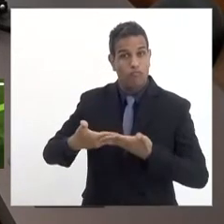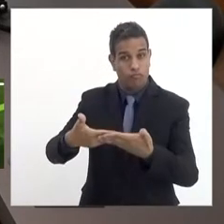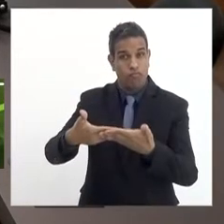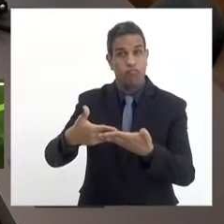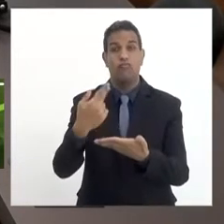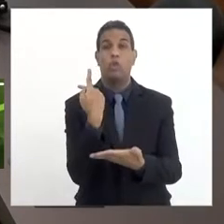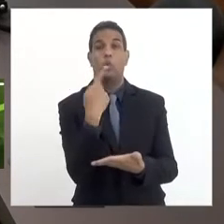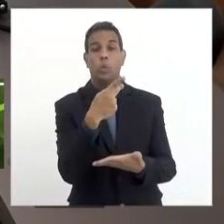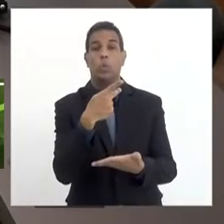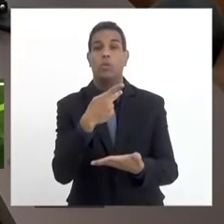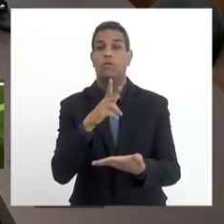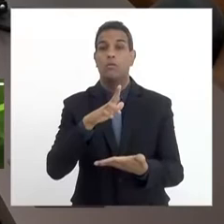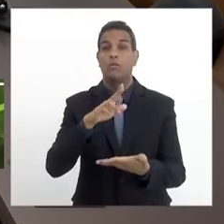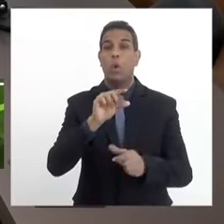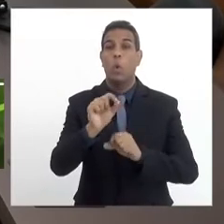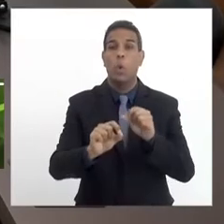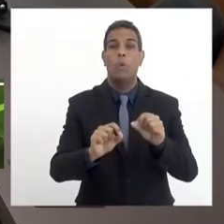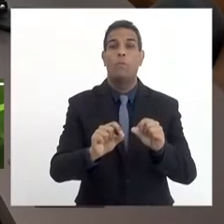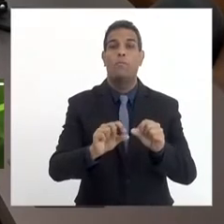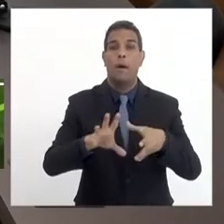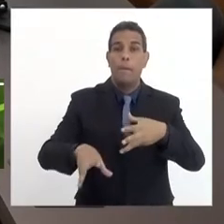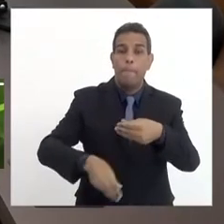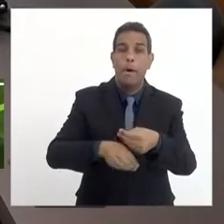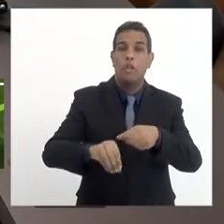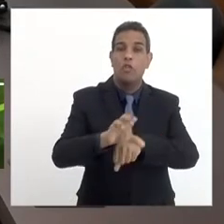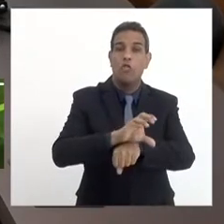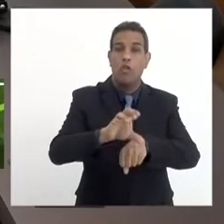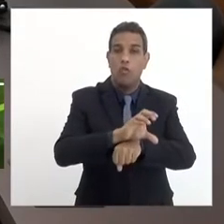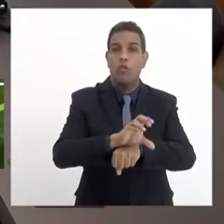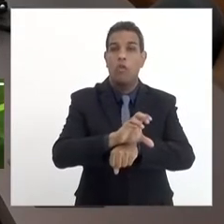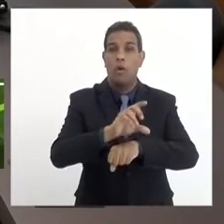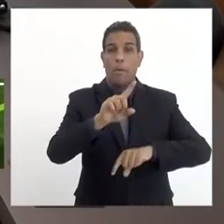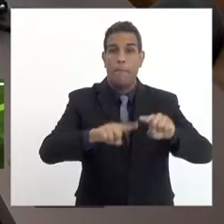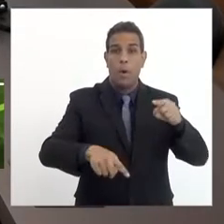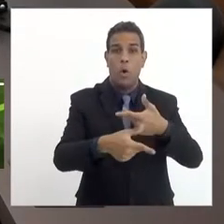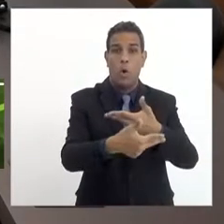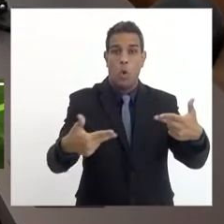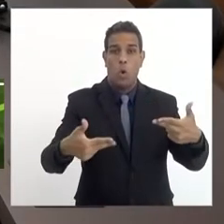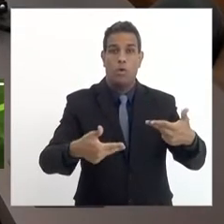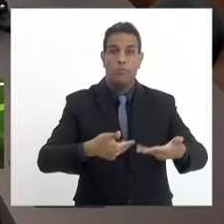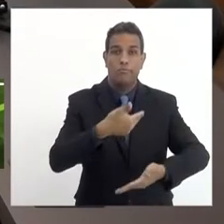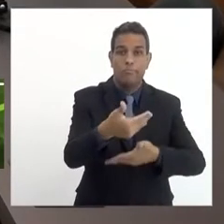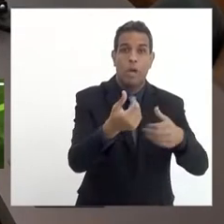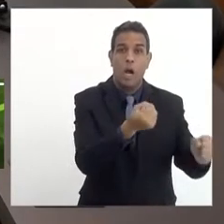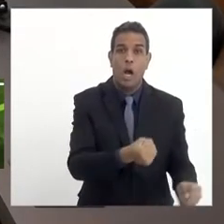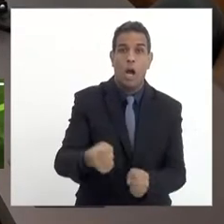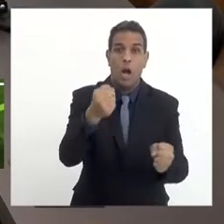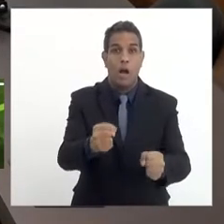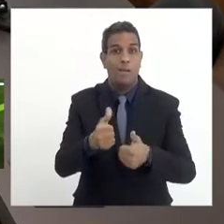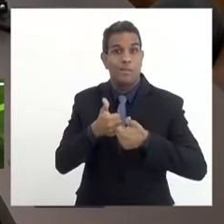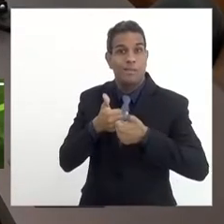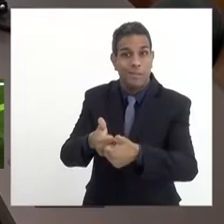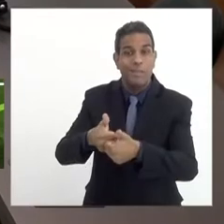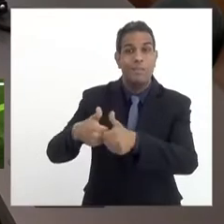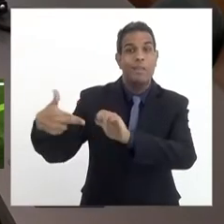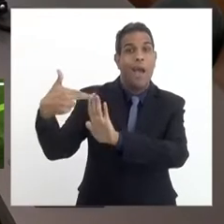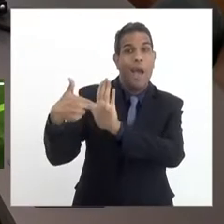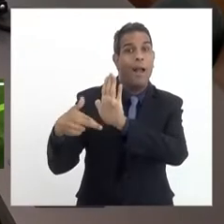mudo o voto, os produtos a serem realizados com a emenda modificativa. Os produtos a serem realizados para o serviço de limpeza poderão obedecer